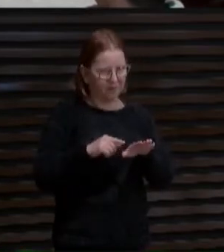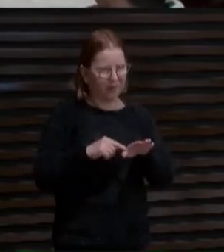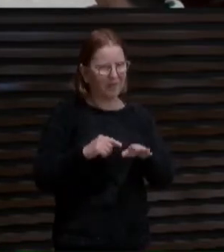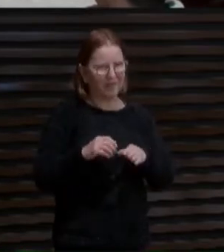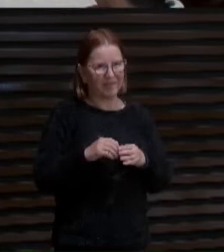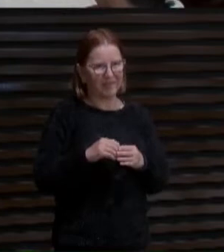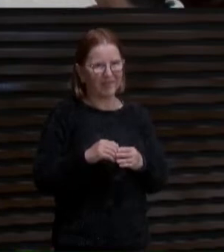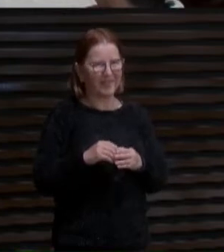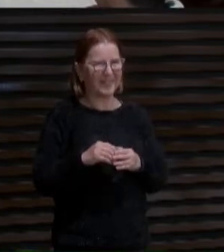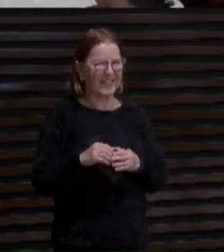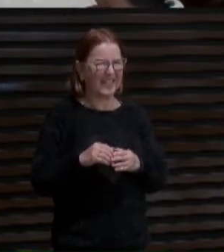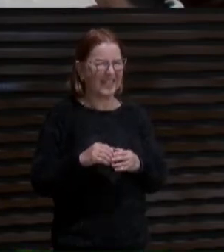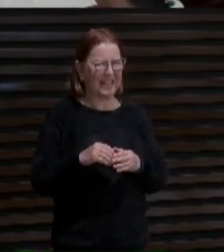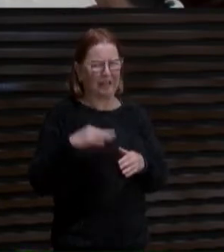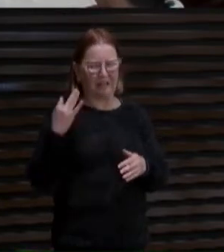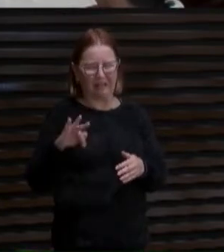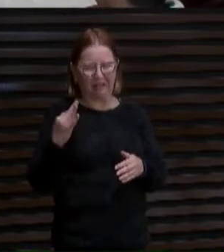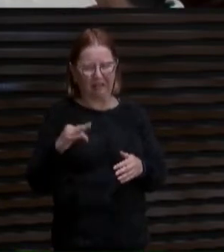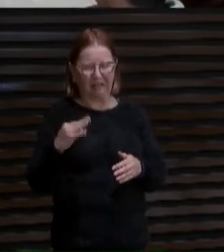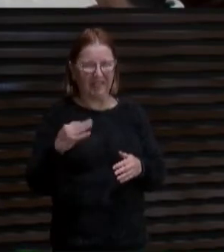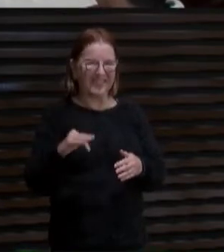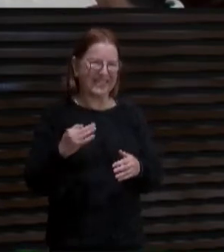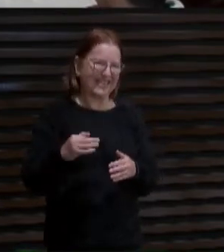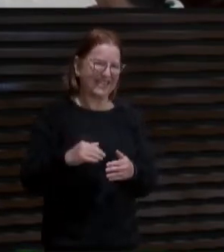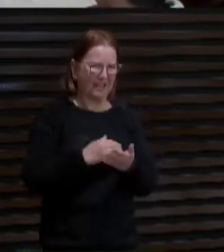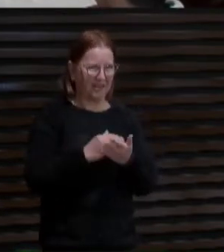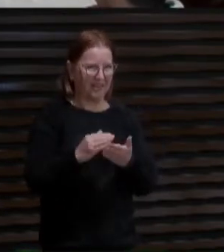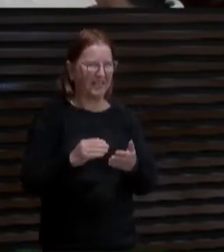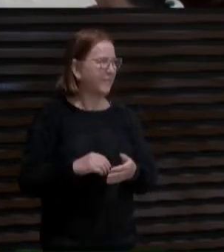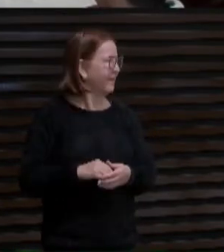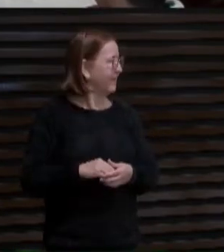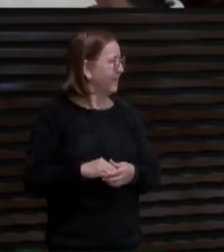arranquei joguei fora falei ah tem jeito uma dorzinha aqui